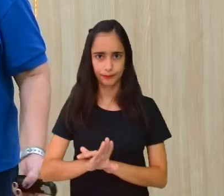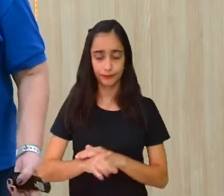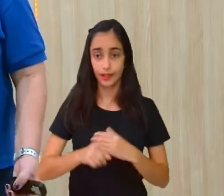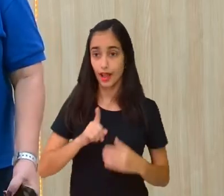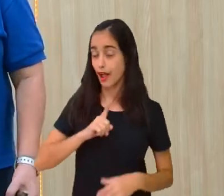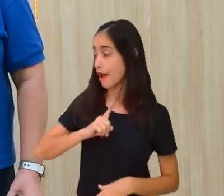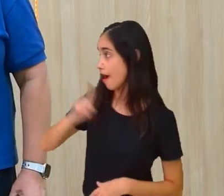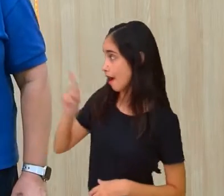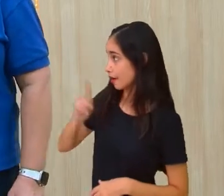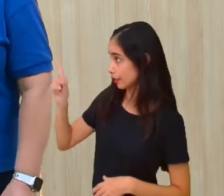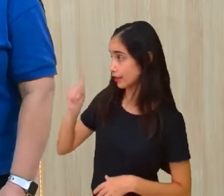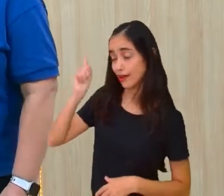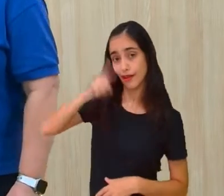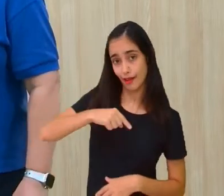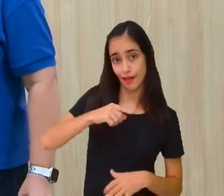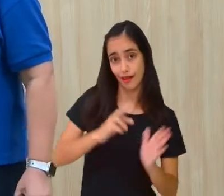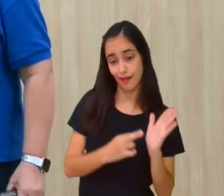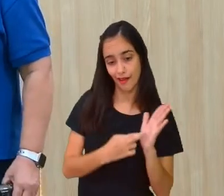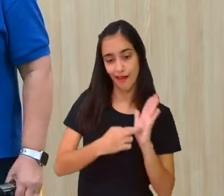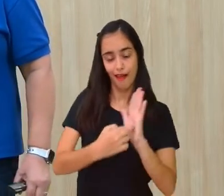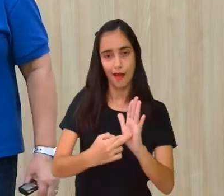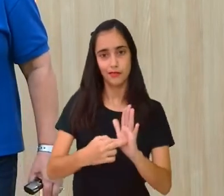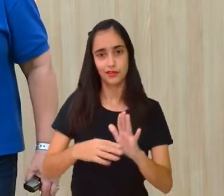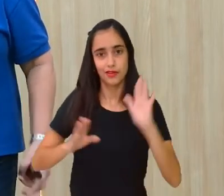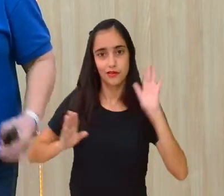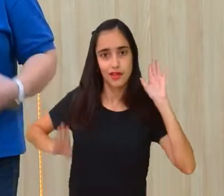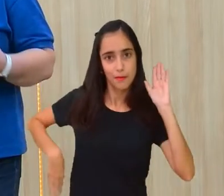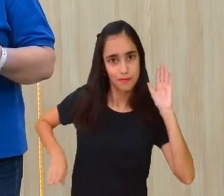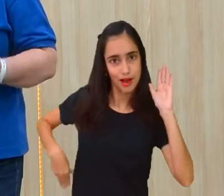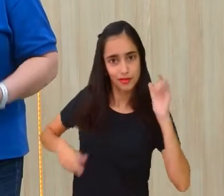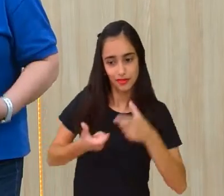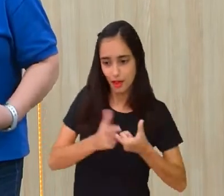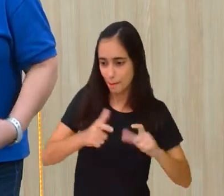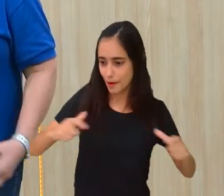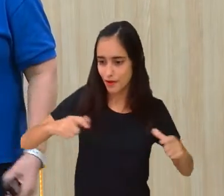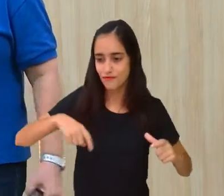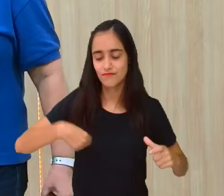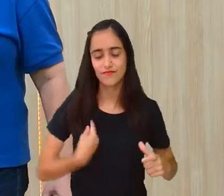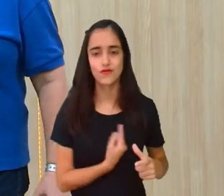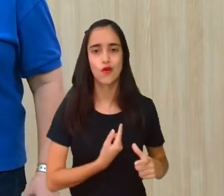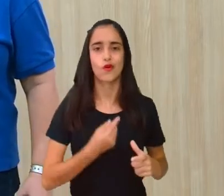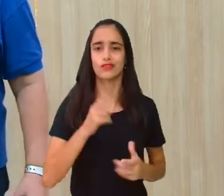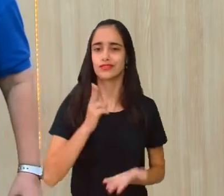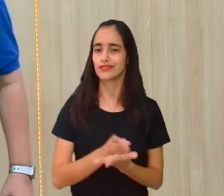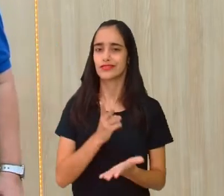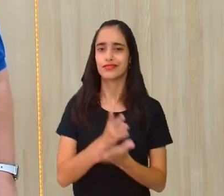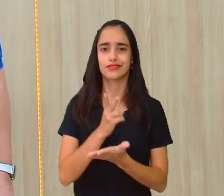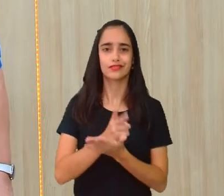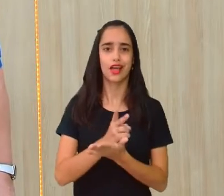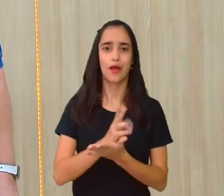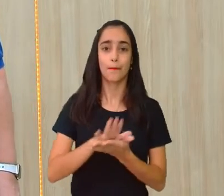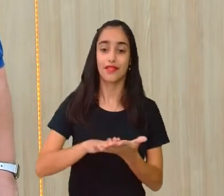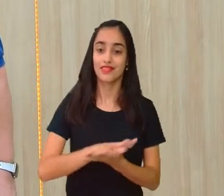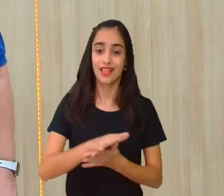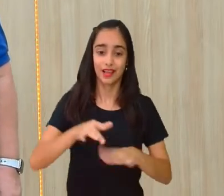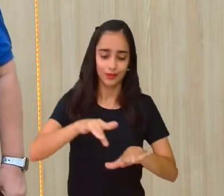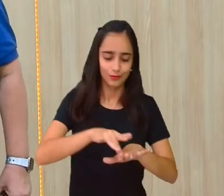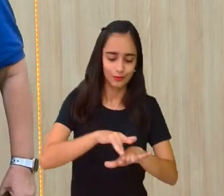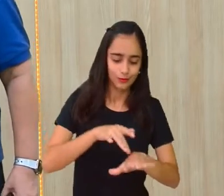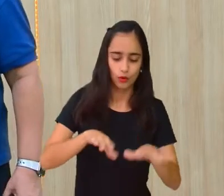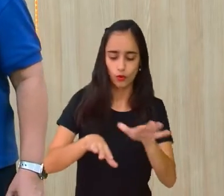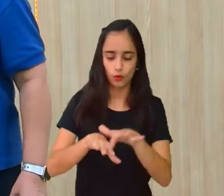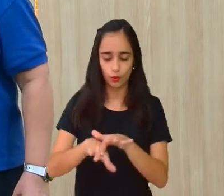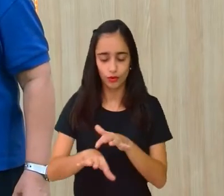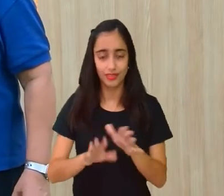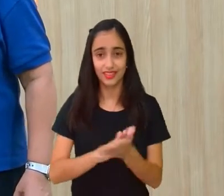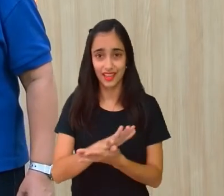das vezes, nós estamos descalço mesmo, sentir a questão da areia. E aqui vocês devem perceber, olha, a presença de